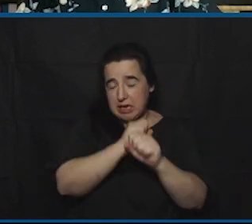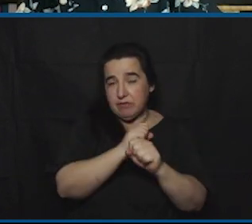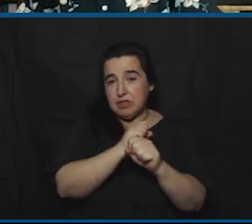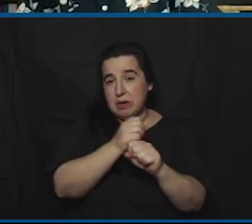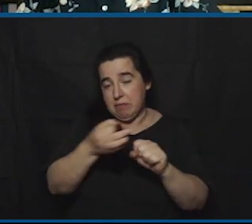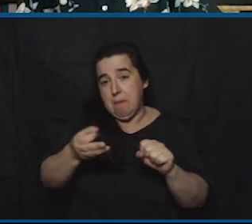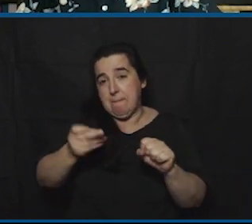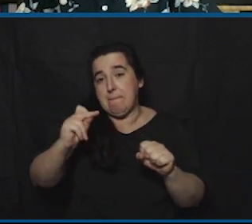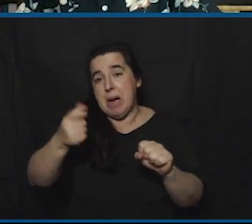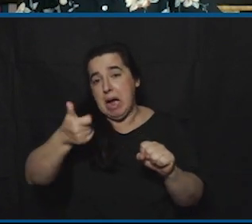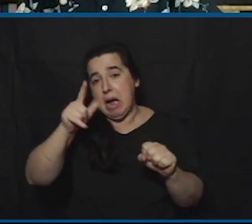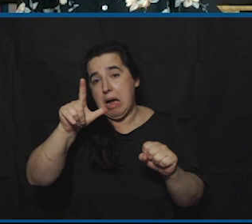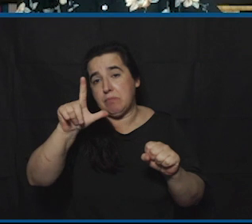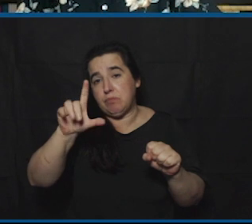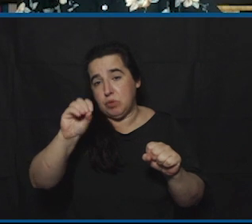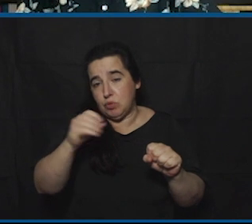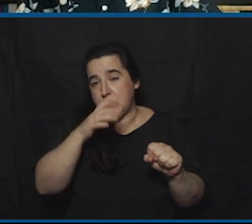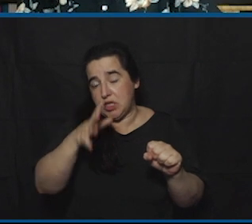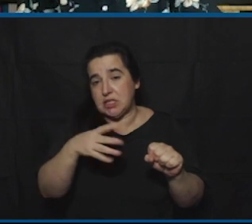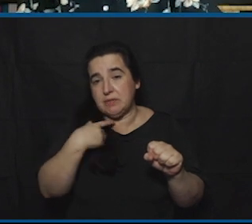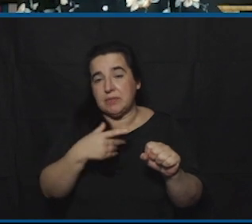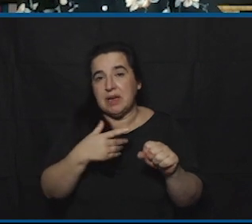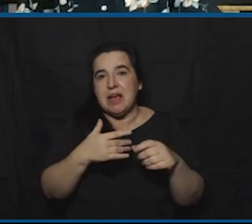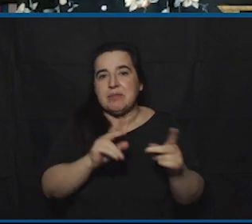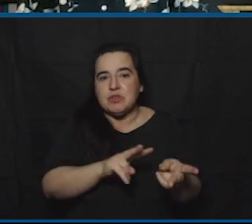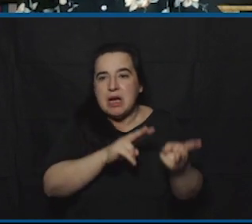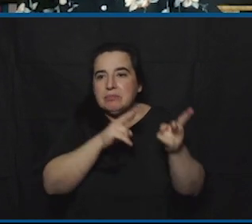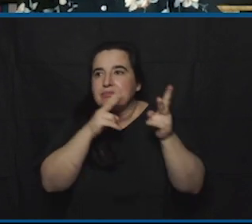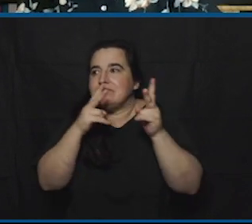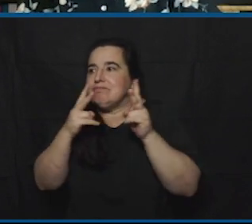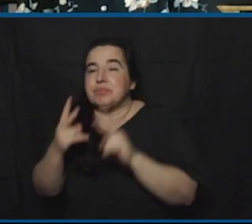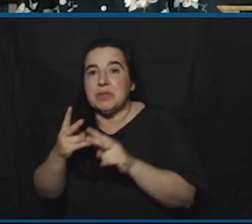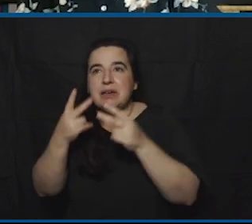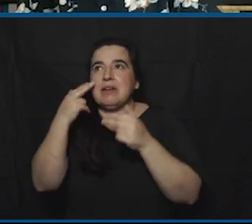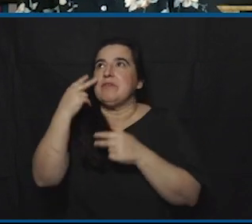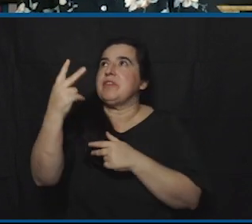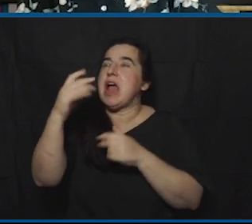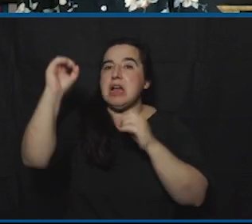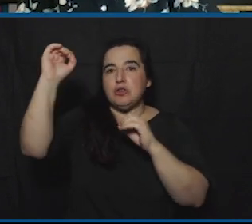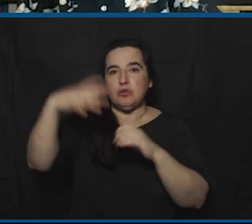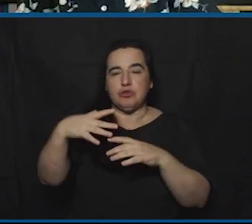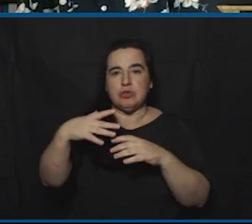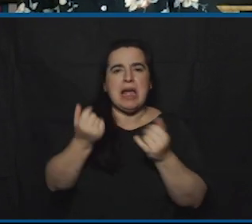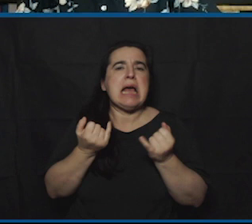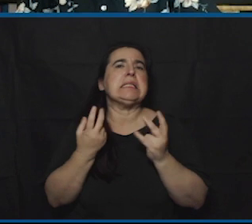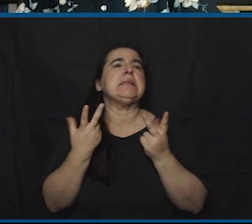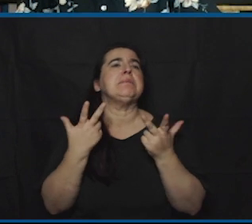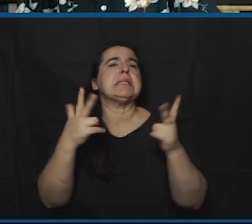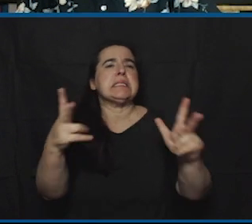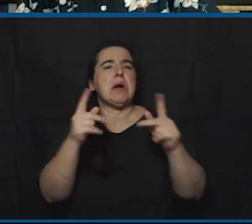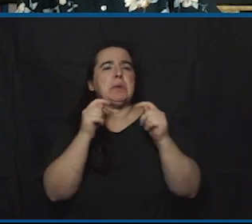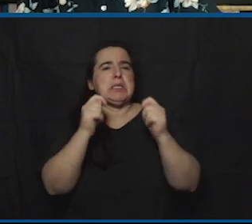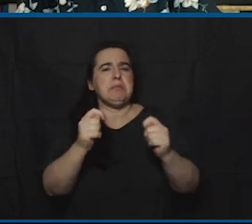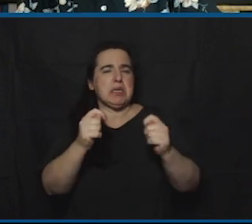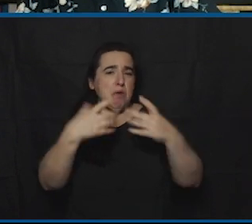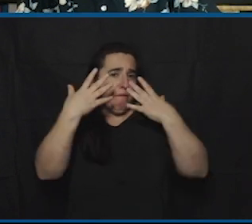bem afirmou, pudesse agora ver essa grande luz. A libertação não era a libertação do inimigo, a libertação física